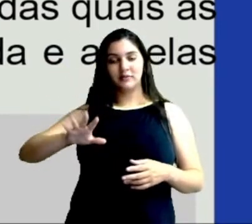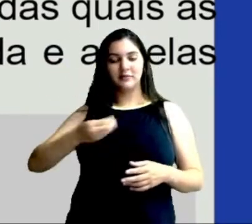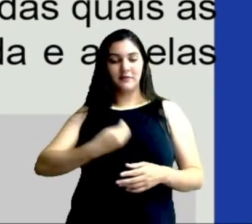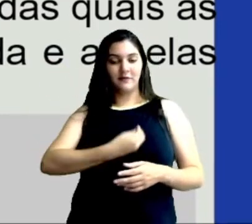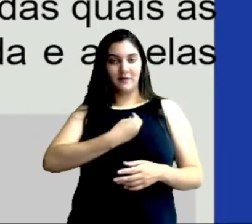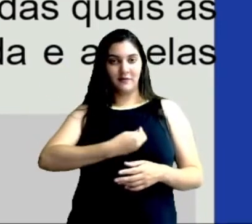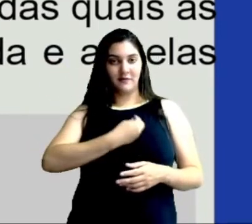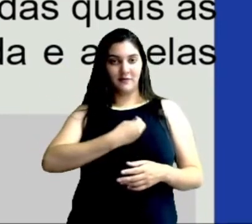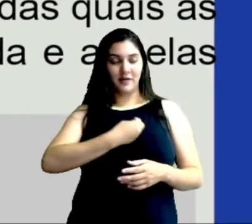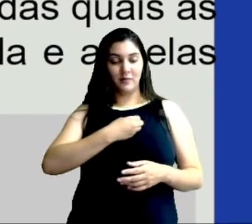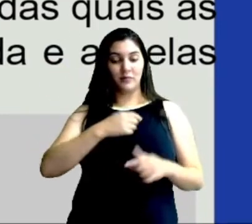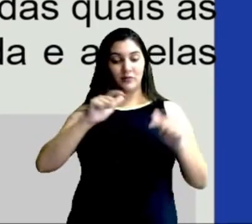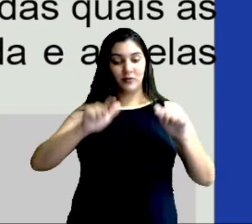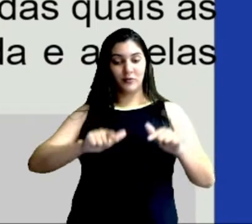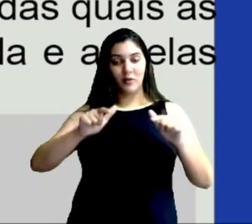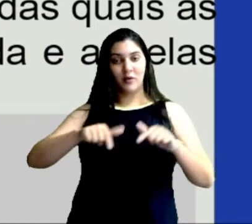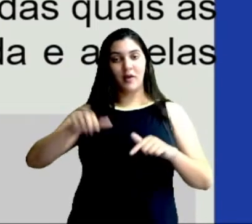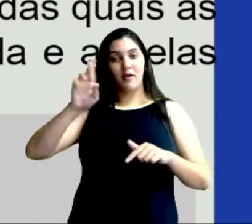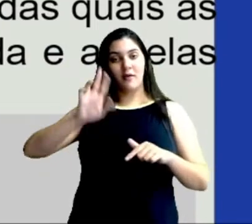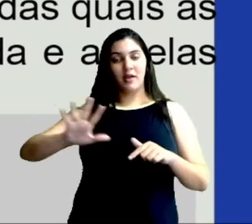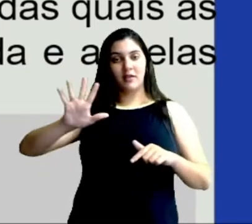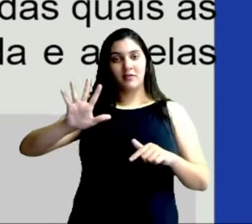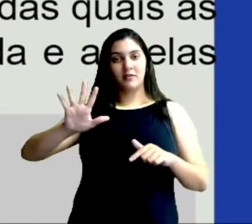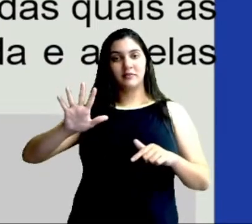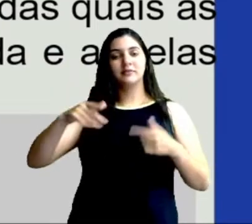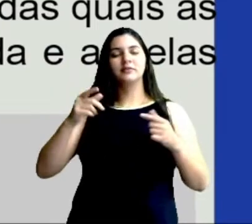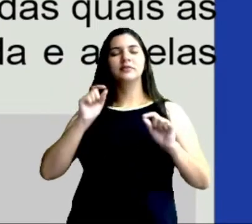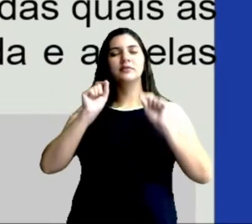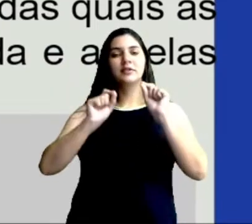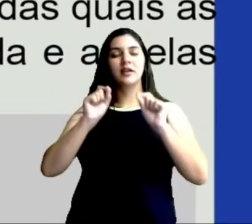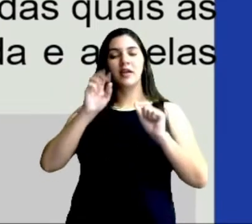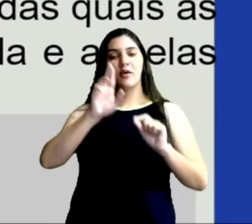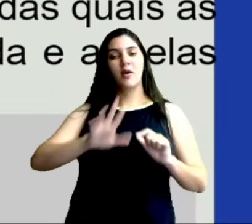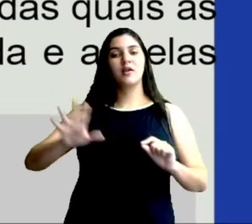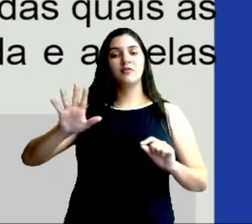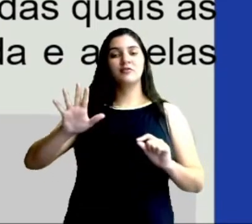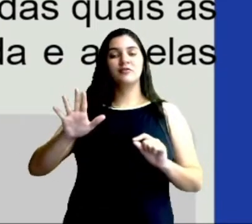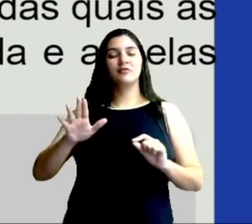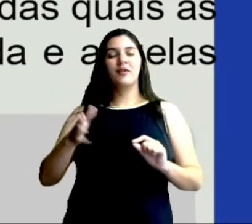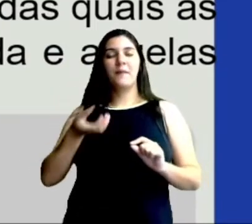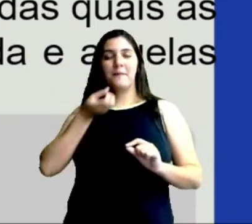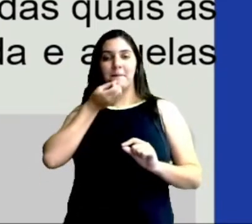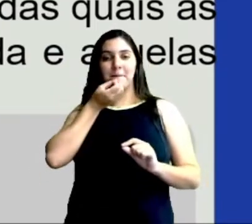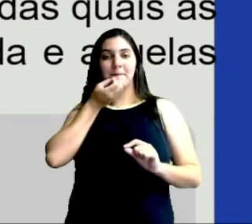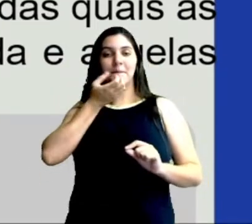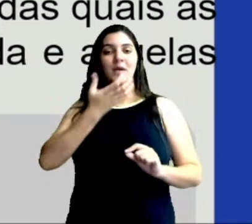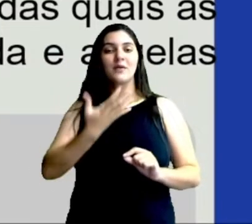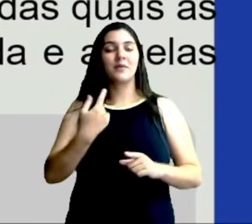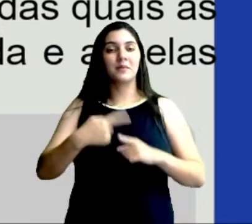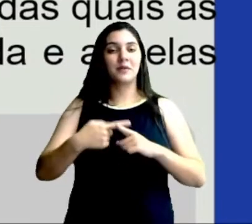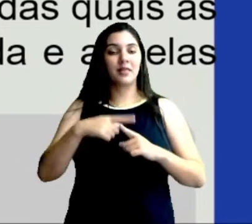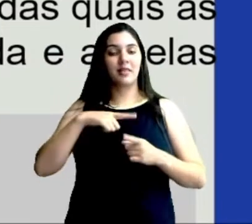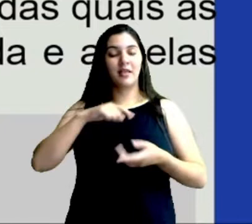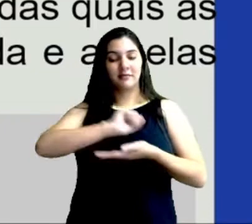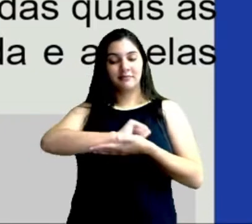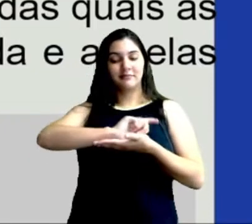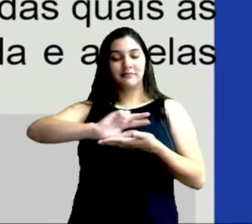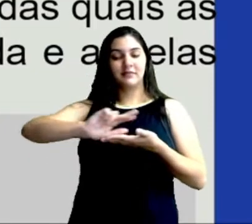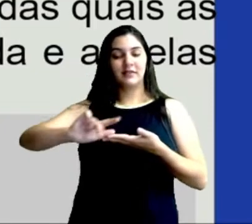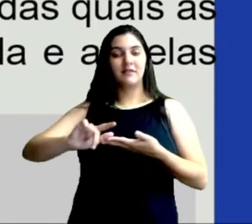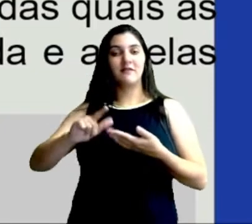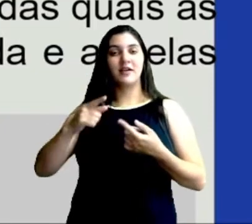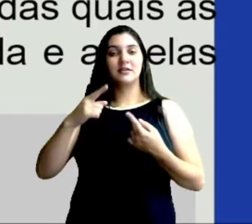numa região do nosso país que é uma região muito privilegiada, né? Nós temos diversos